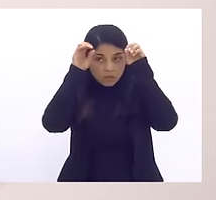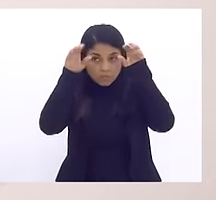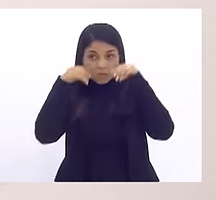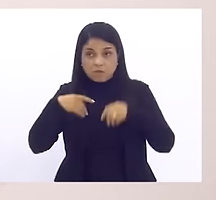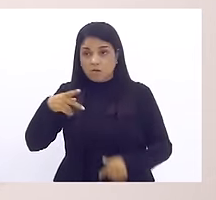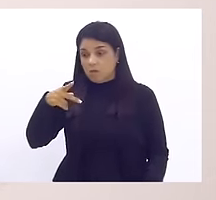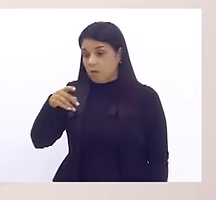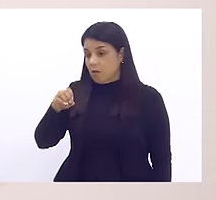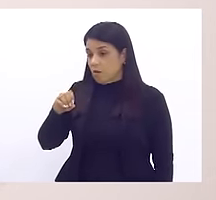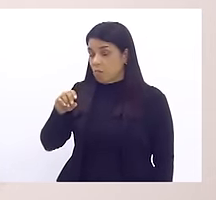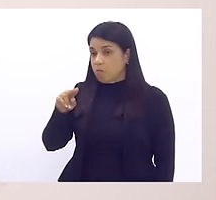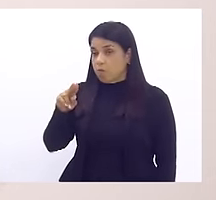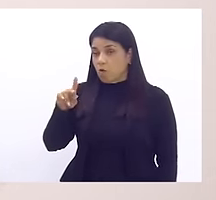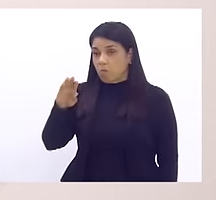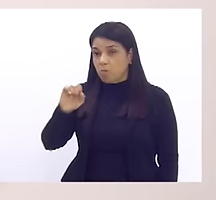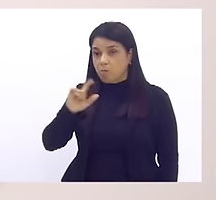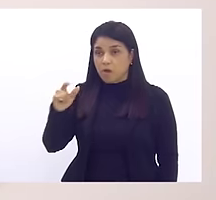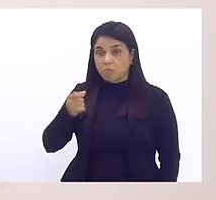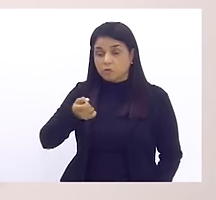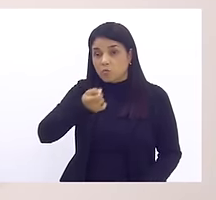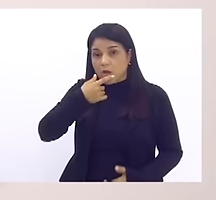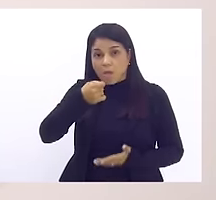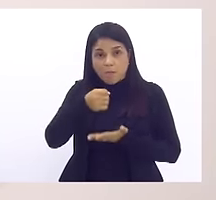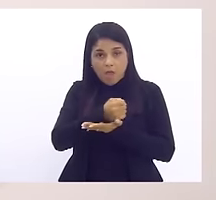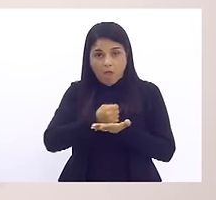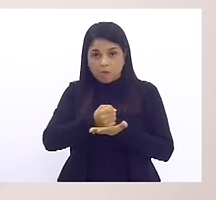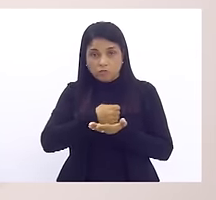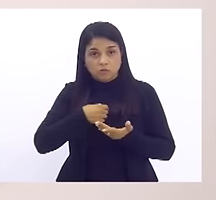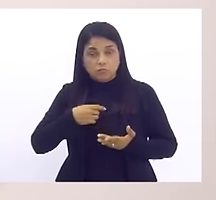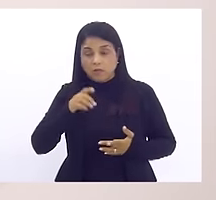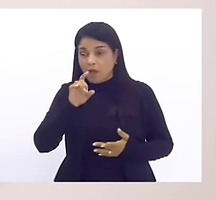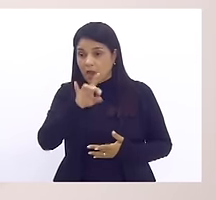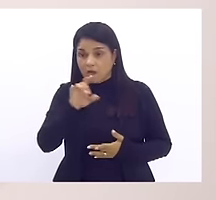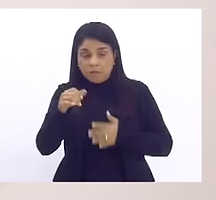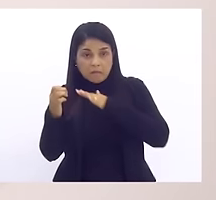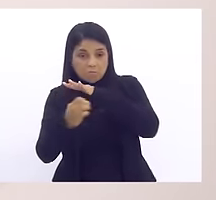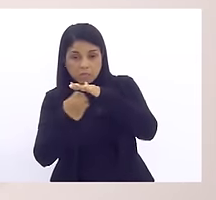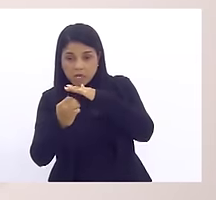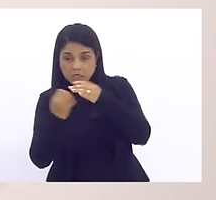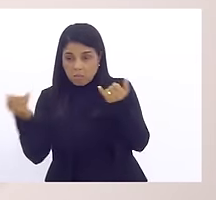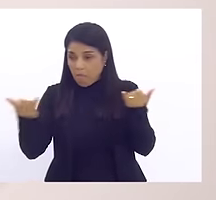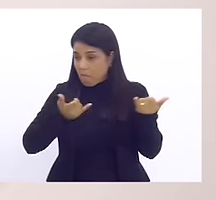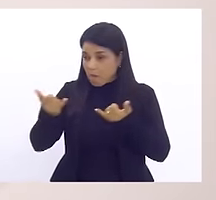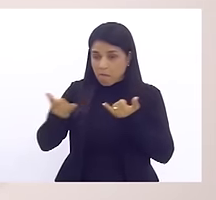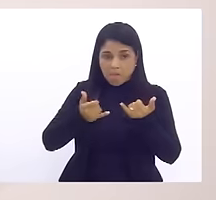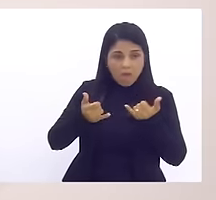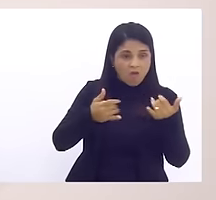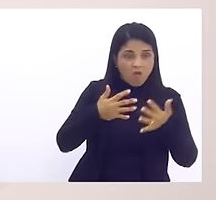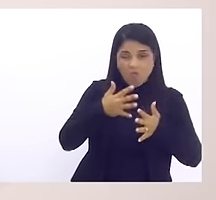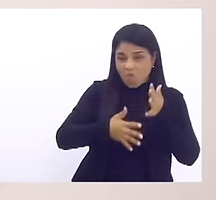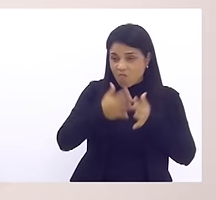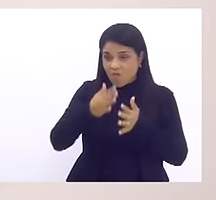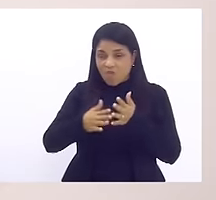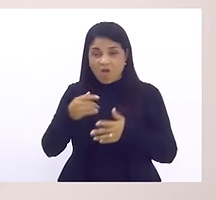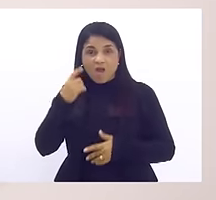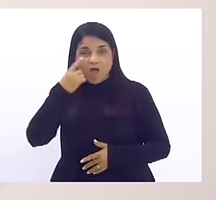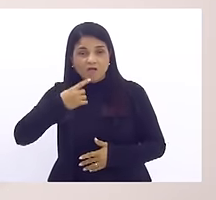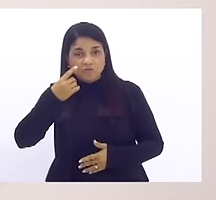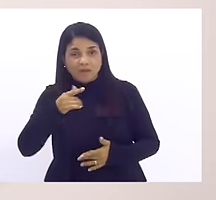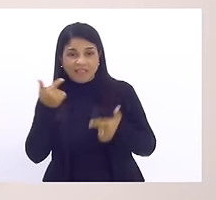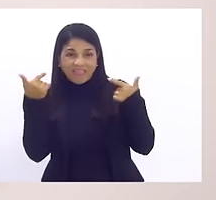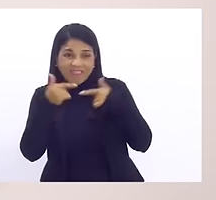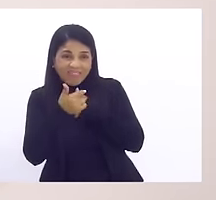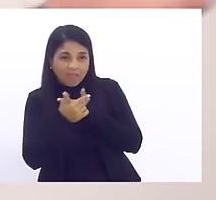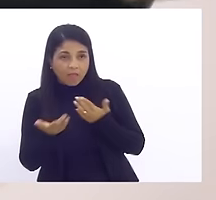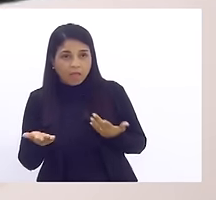problema me deu uma Novalgina que eu não tô aguentando mais cara Cada um fala uma coisa a empresa Fala outra coisa o AD Vogado fica rindo pra minha cara